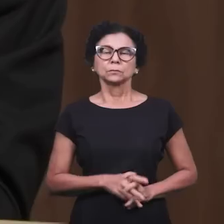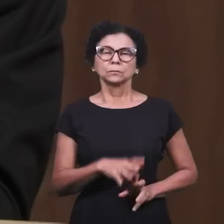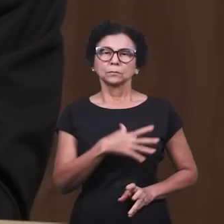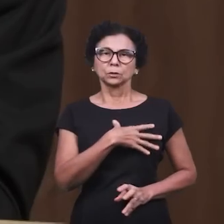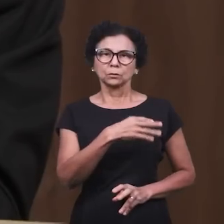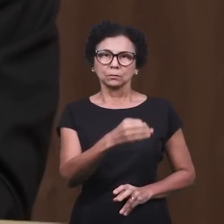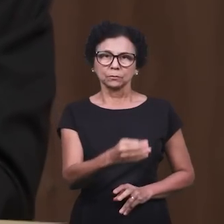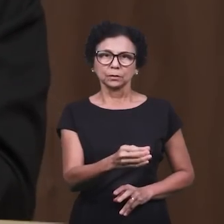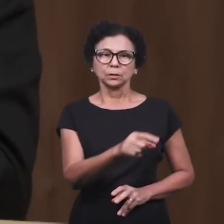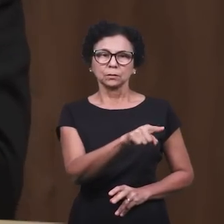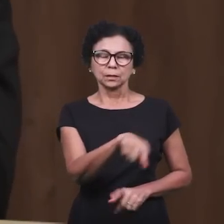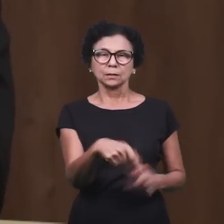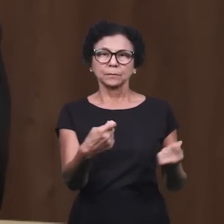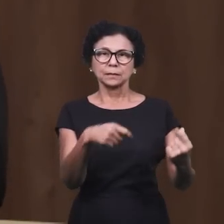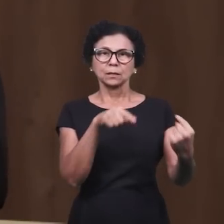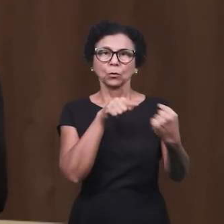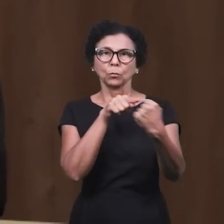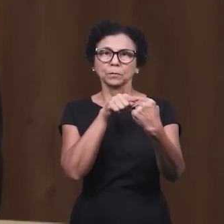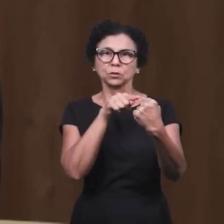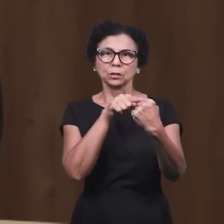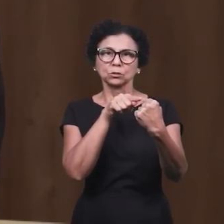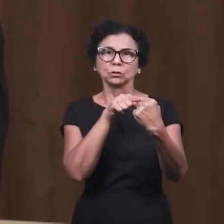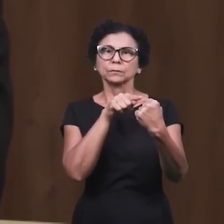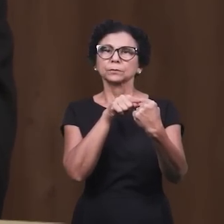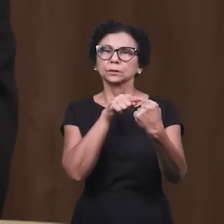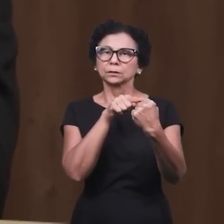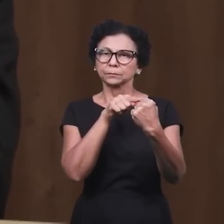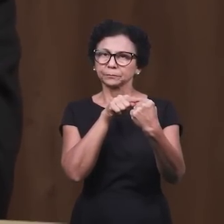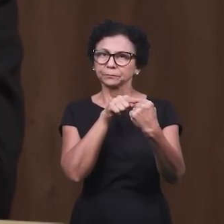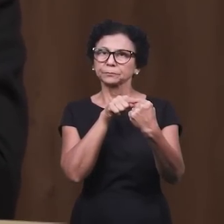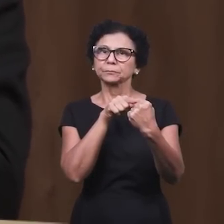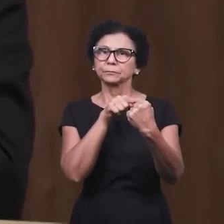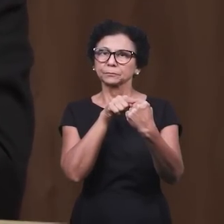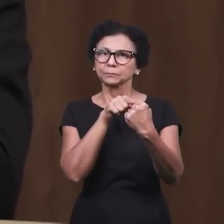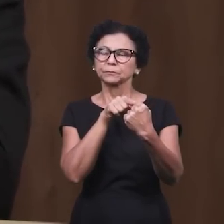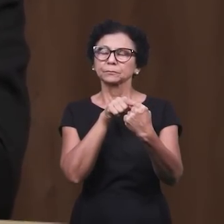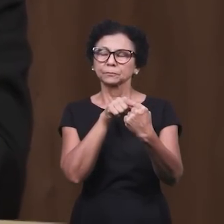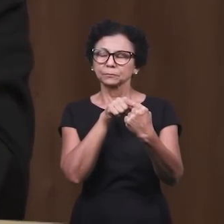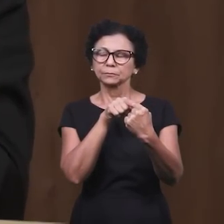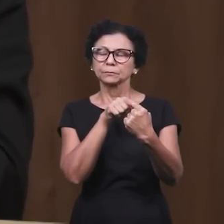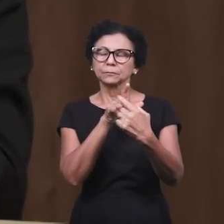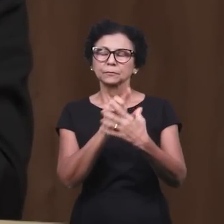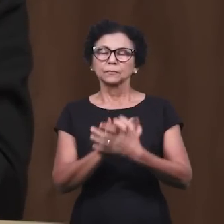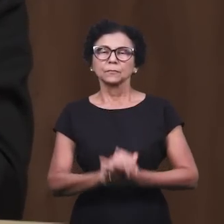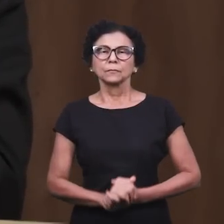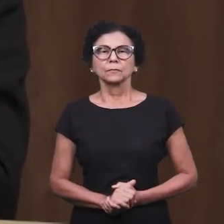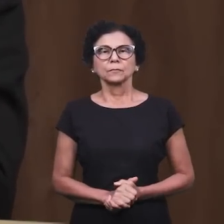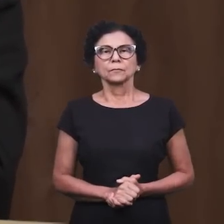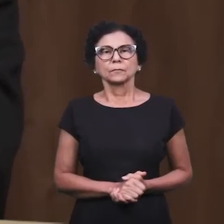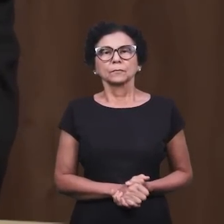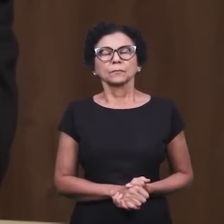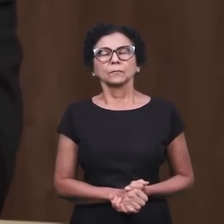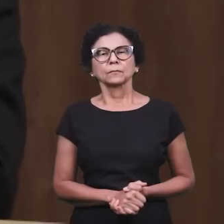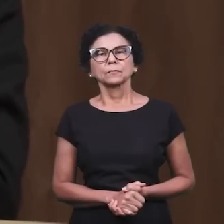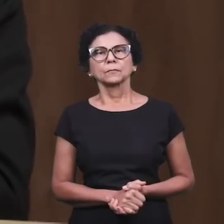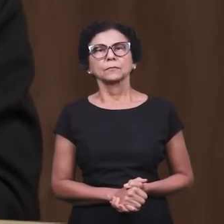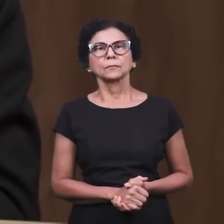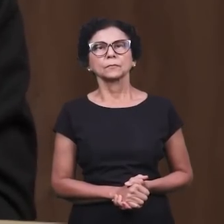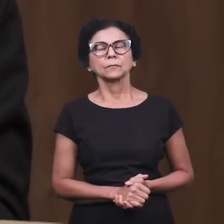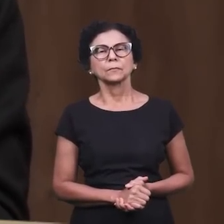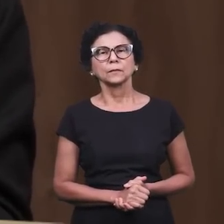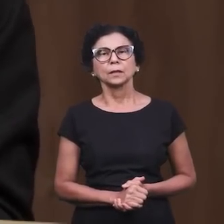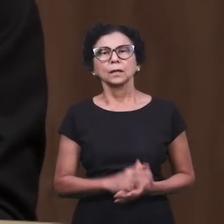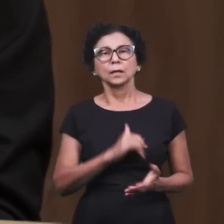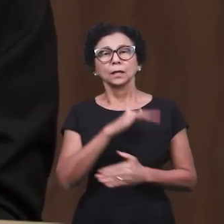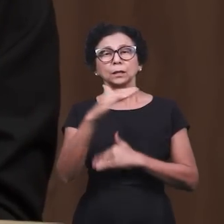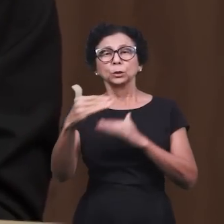filhos. E nos três campos podem ser alcançados, Exatamente. porque a bênção do Senhor é completa. Glória a Um outro Deus. aspecto que a gente